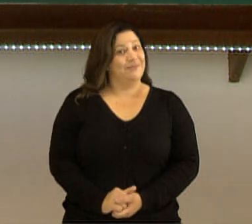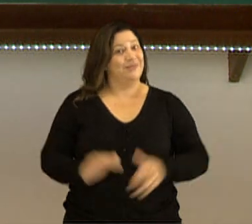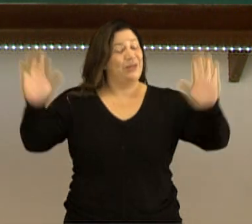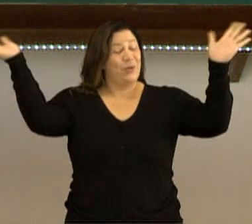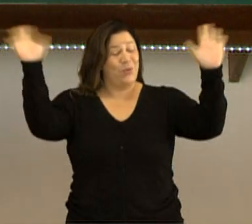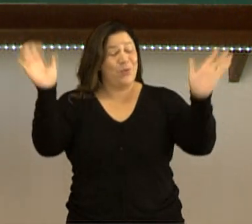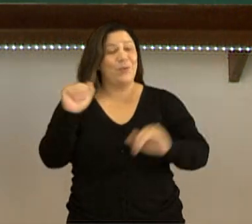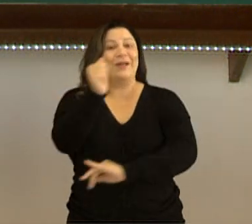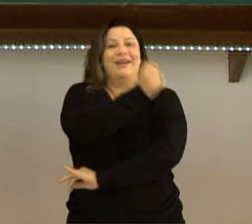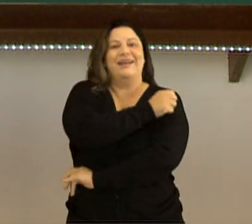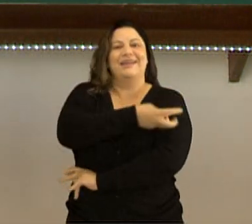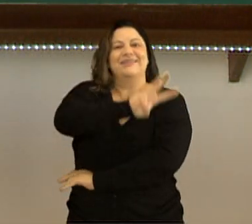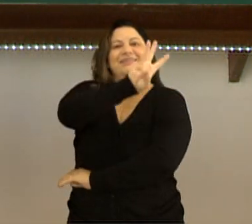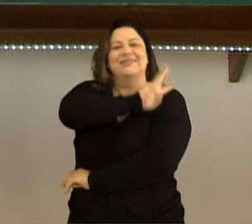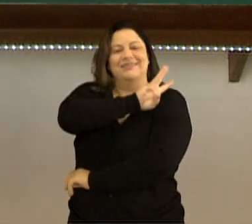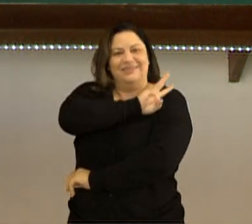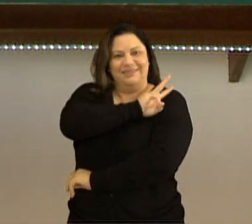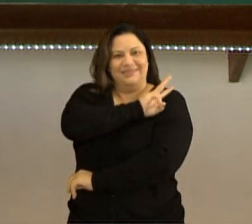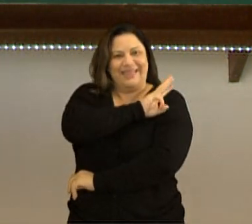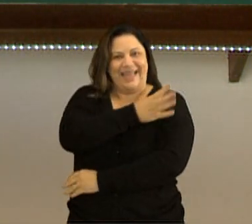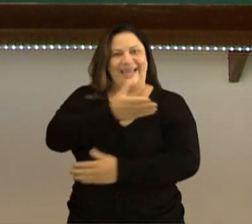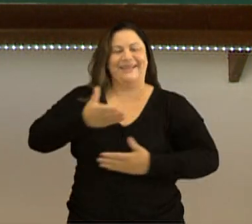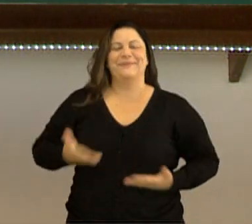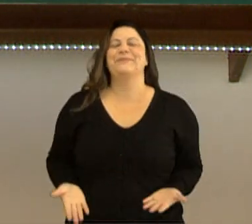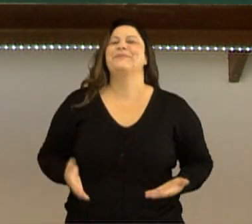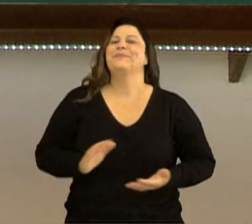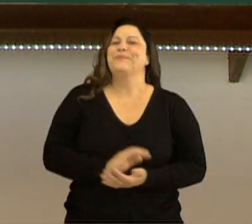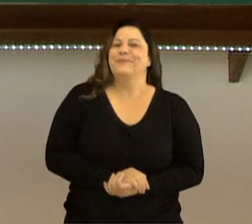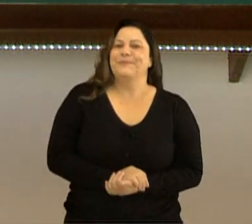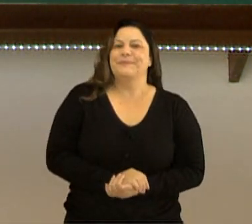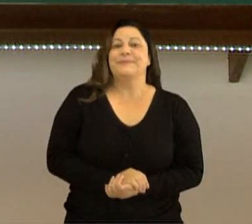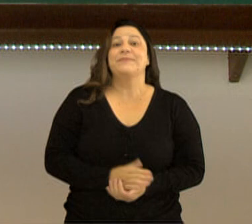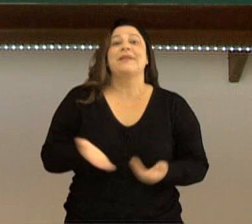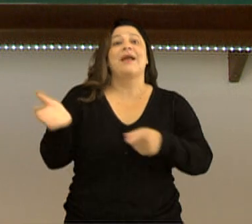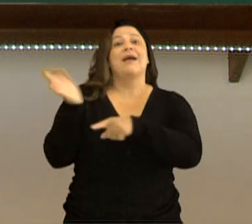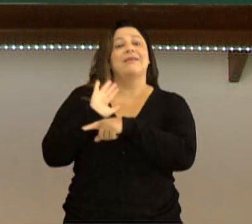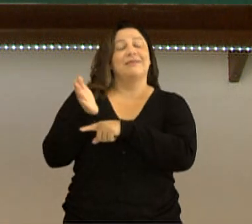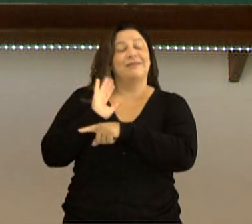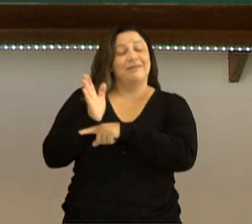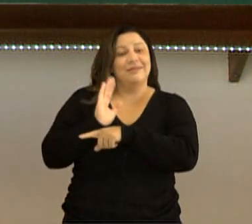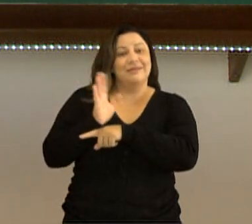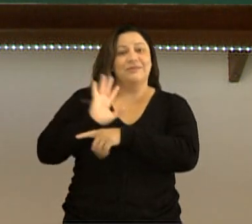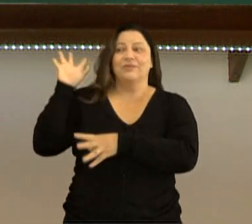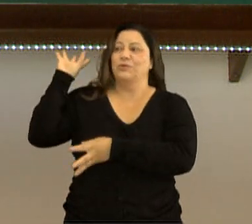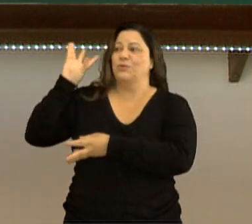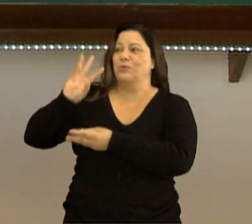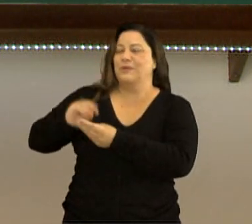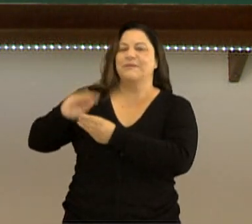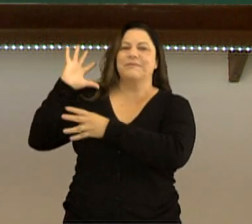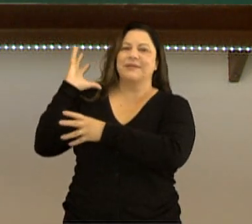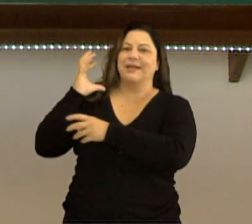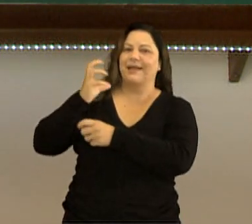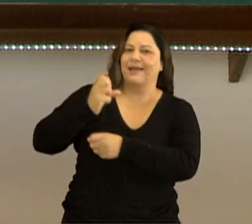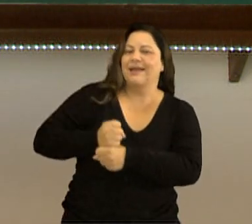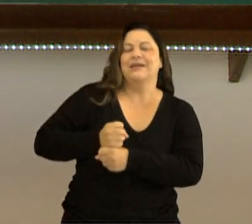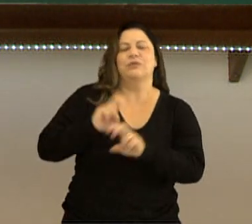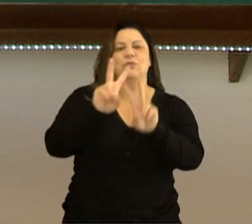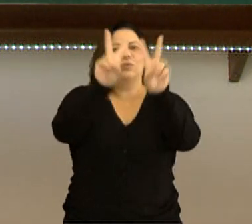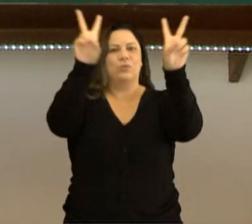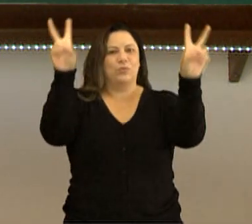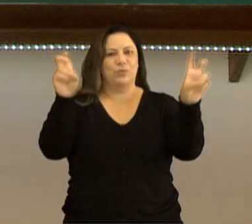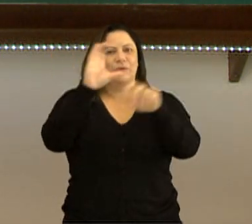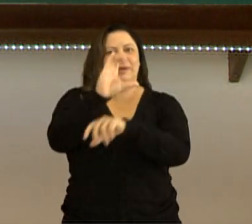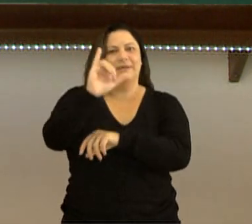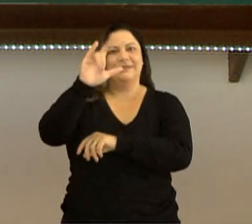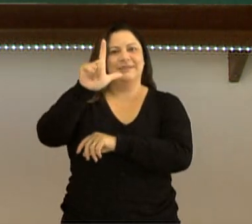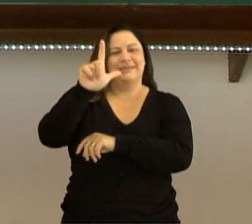Olá, estudantes da terceira série do ensino médio. Nesse vídeo vamos fazer a retomada sobre cilindro. Eu